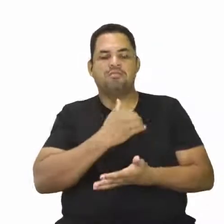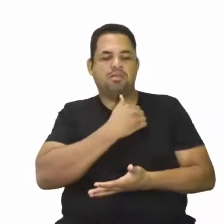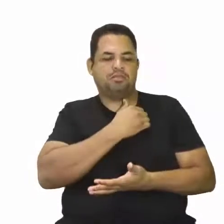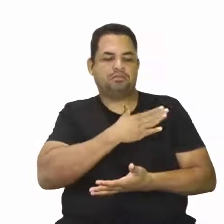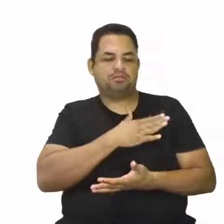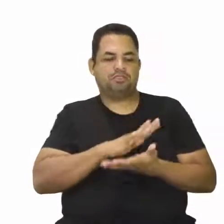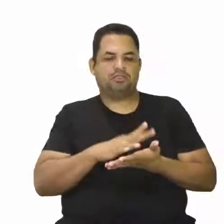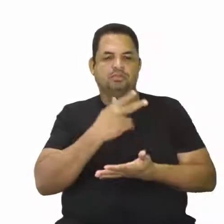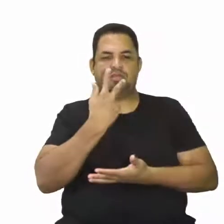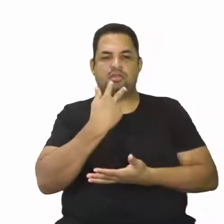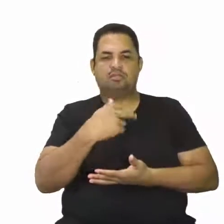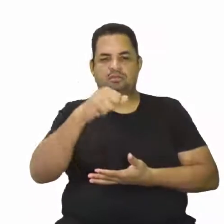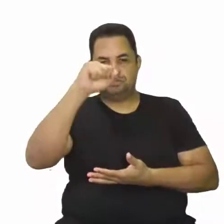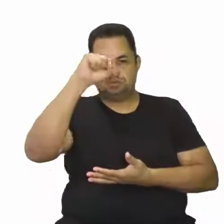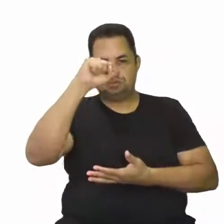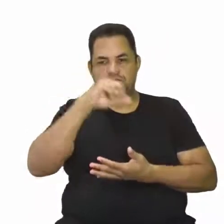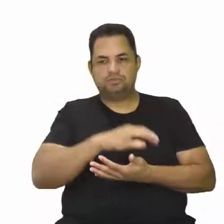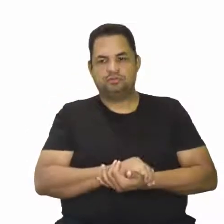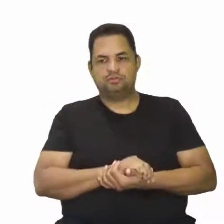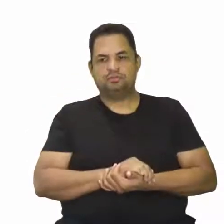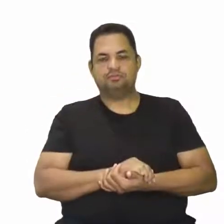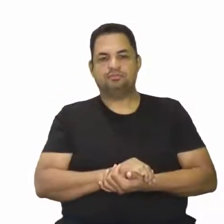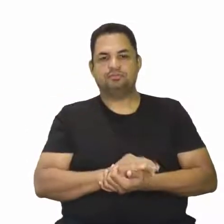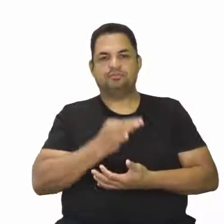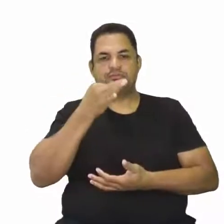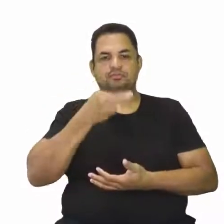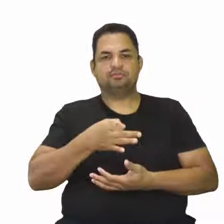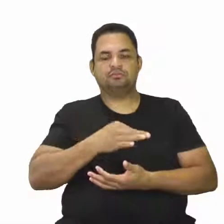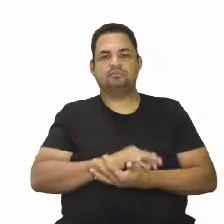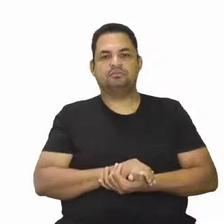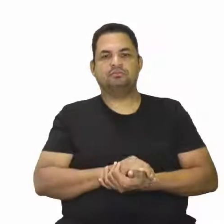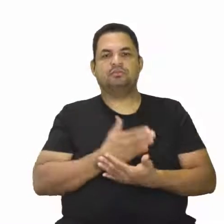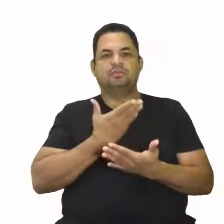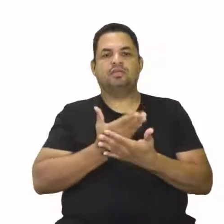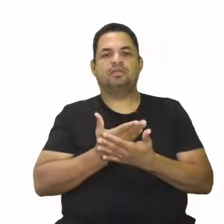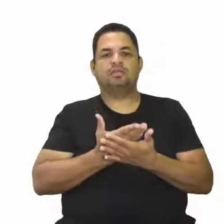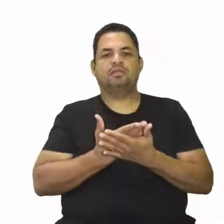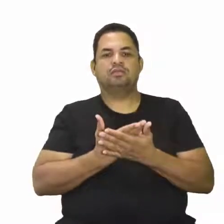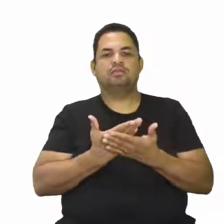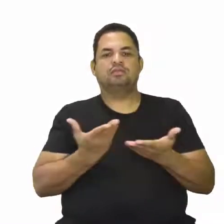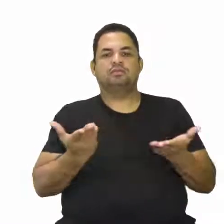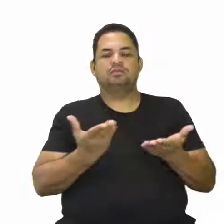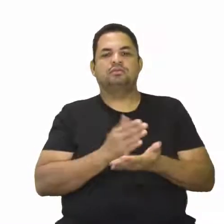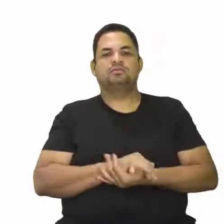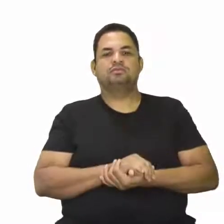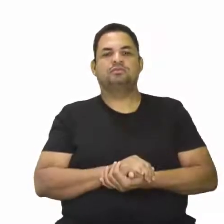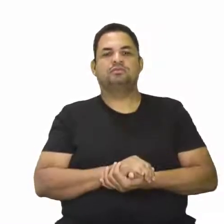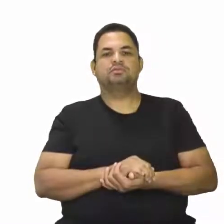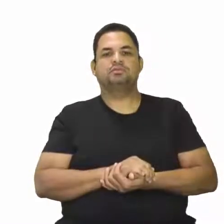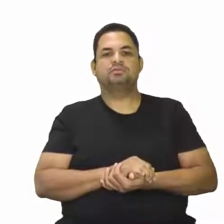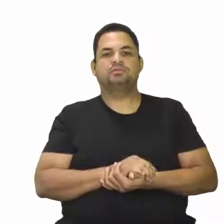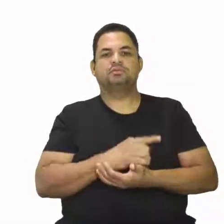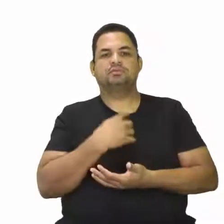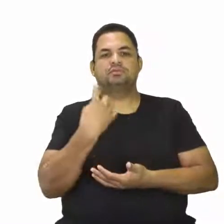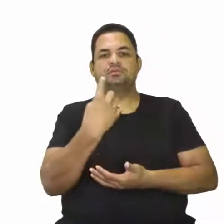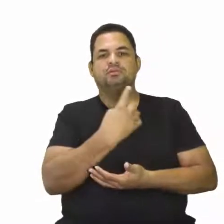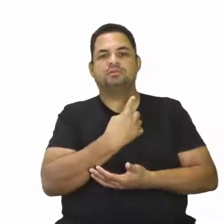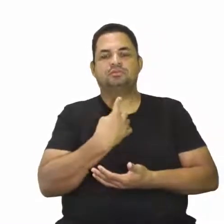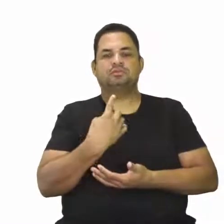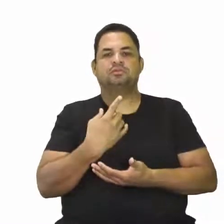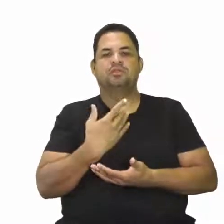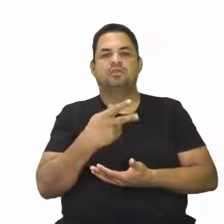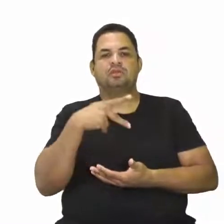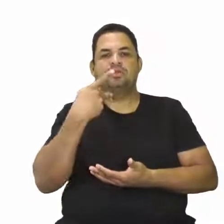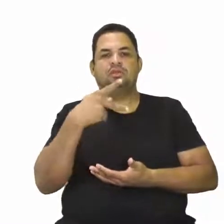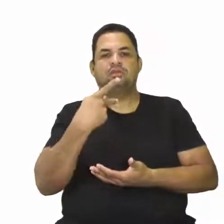preconceito linguístico, certo? Na aula de hoje, meu povo, nós vamos falar